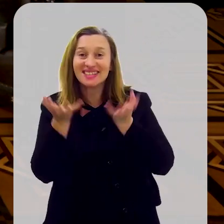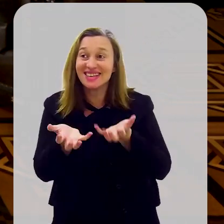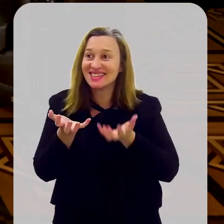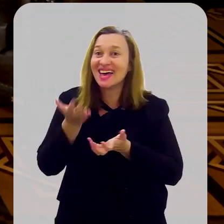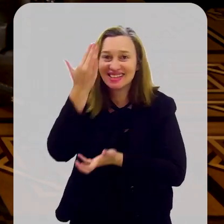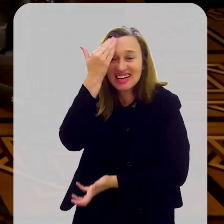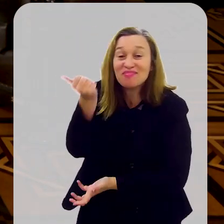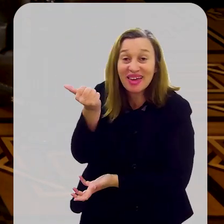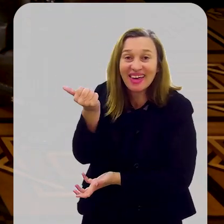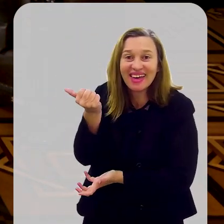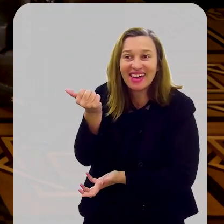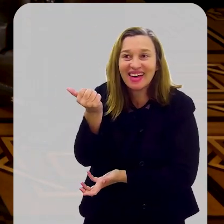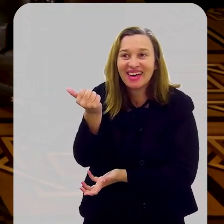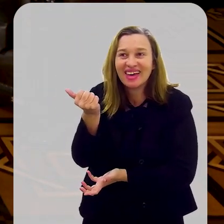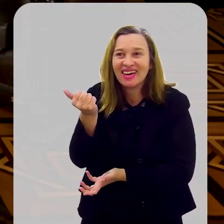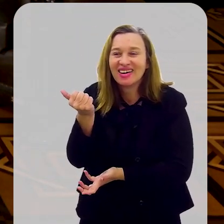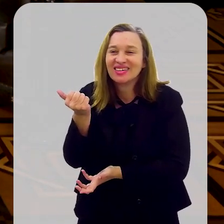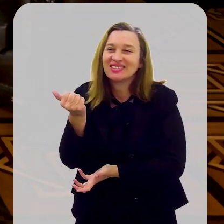quiser saber